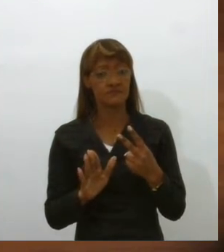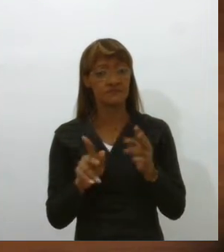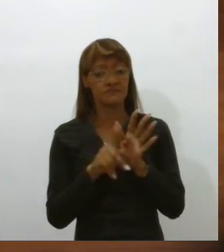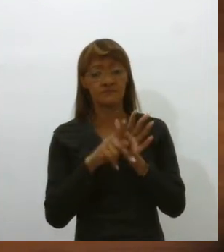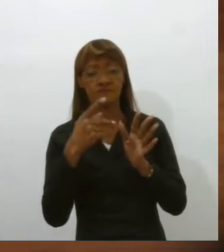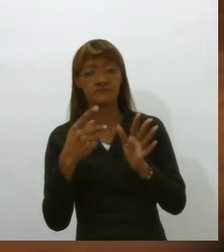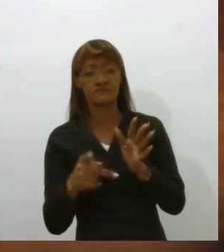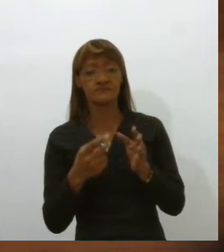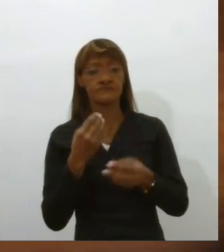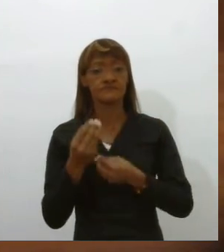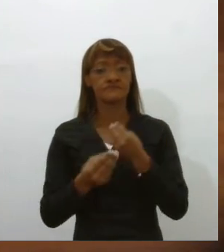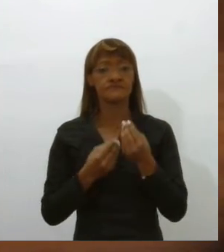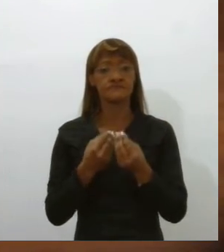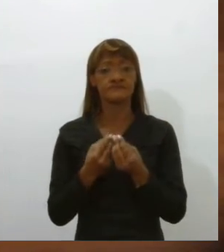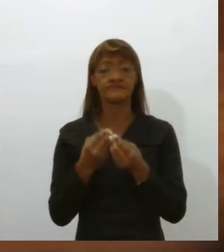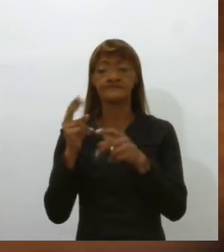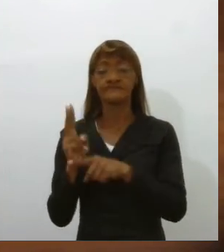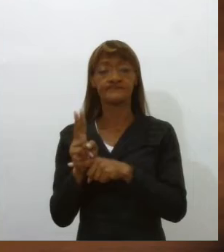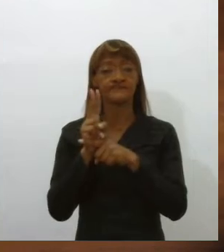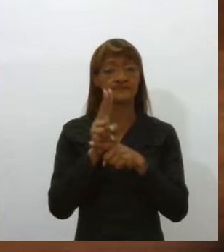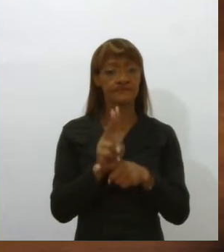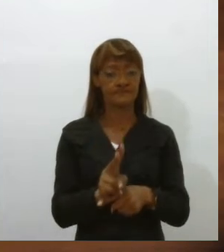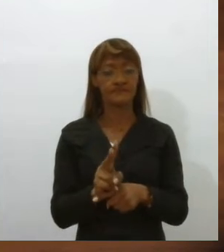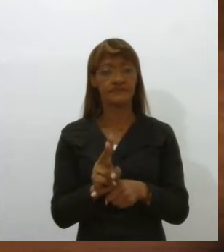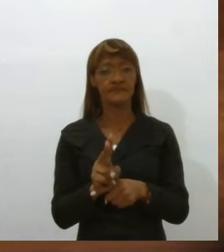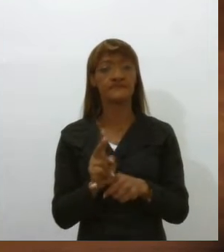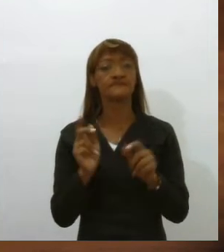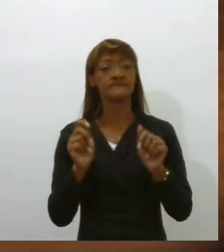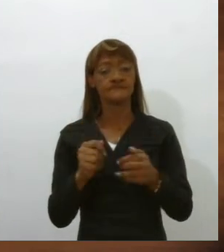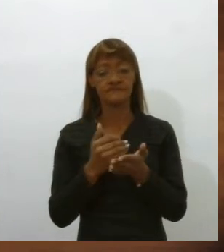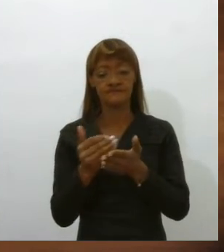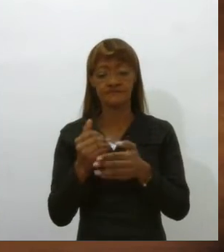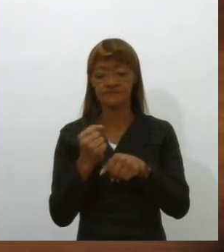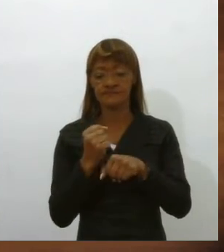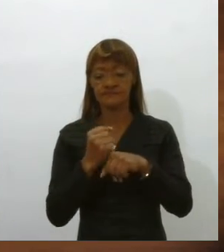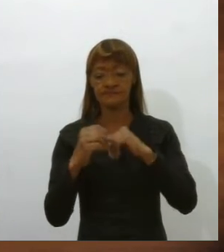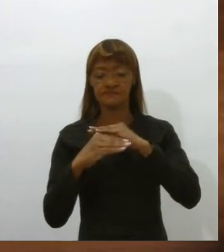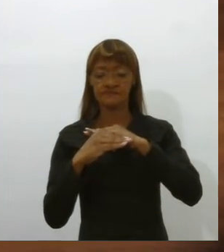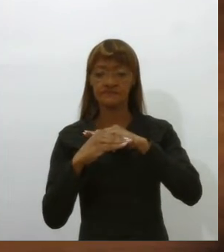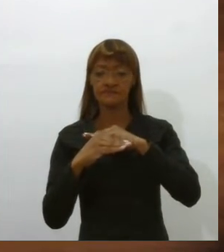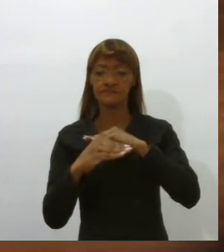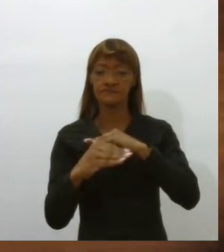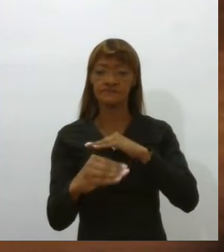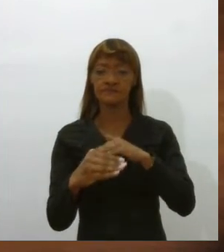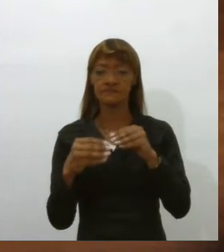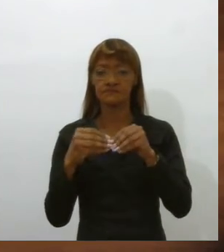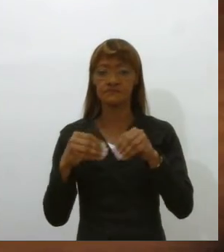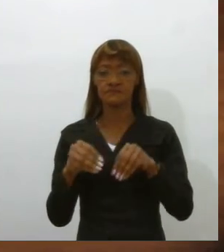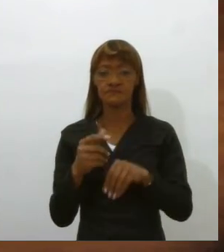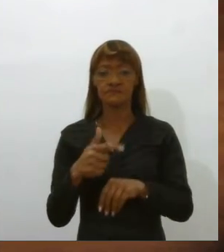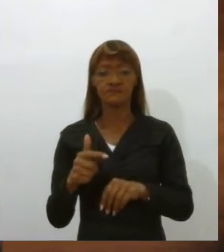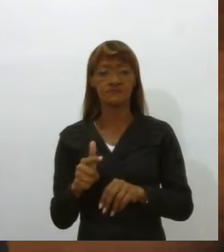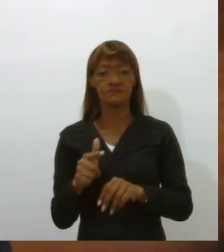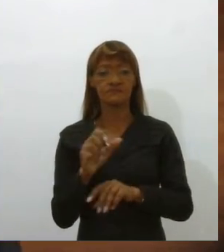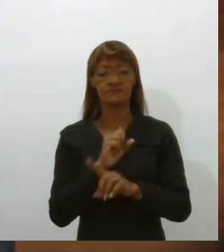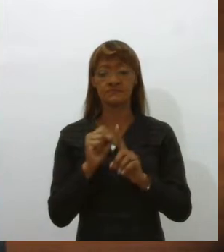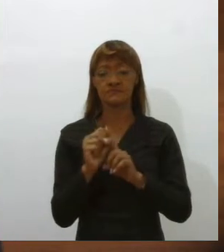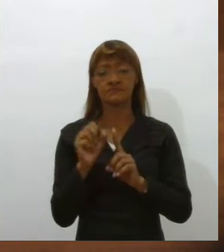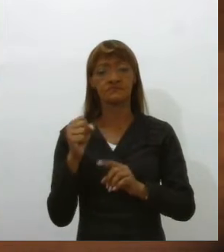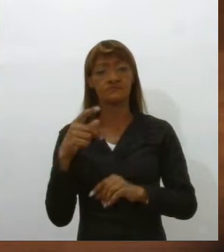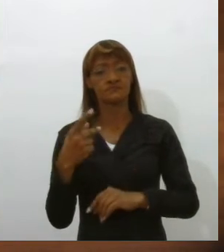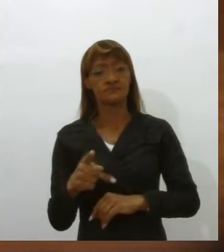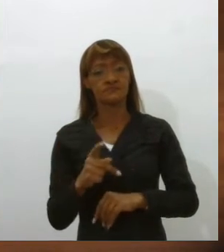fonte de empréstimo, dar início às obras para que não houvesse prejuízo aos sergipanos que transitam por essas regiões, e